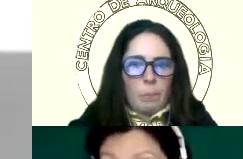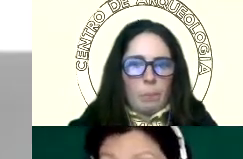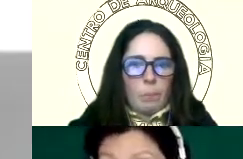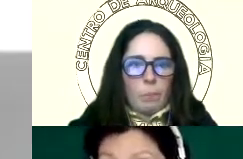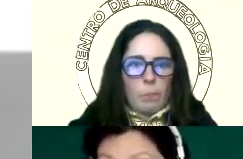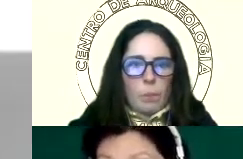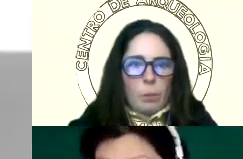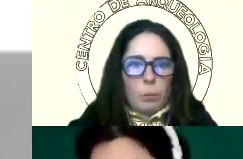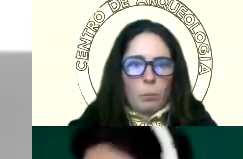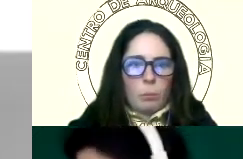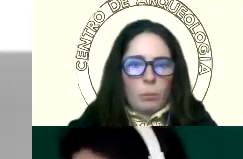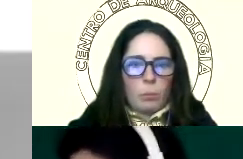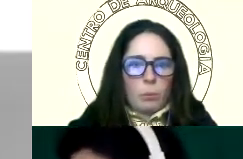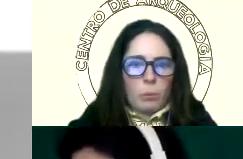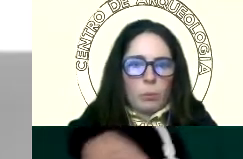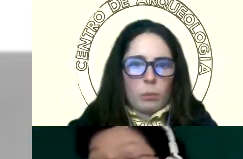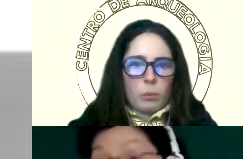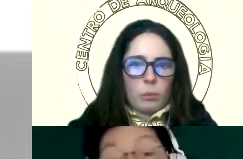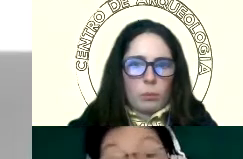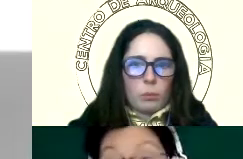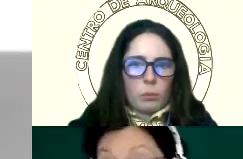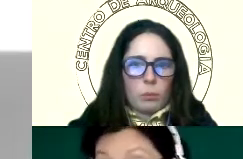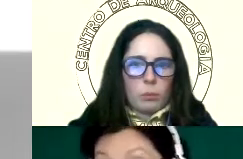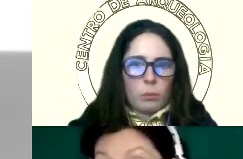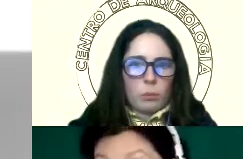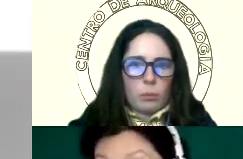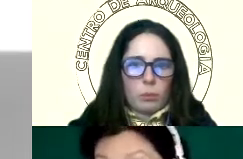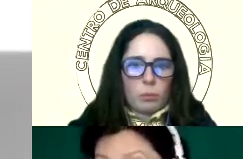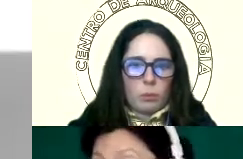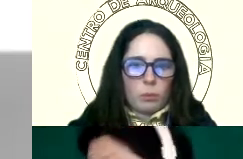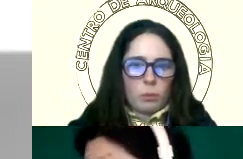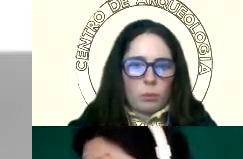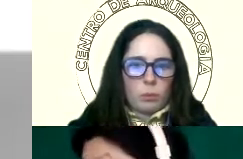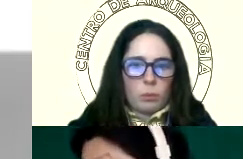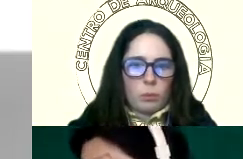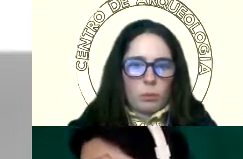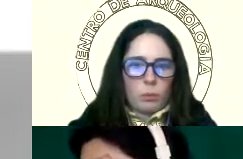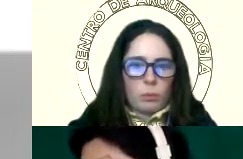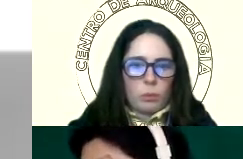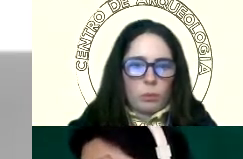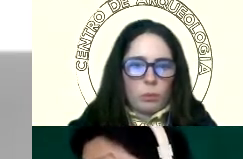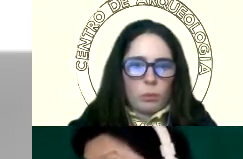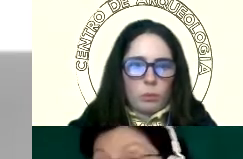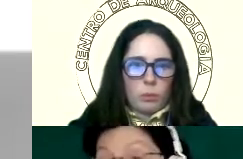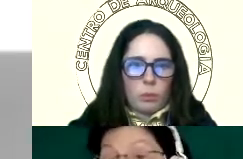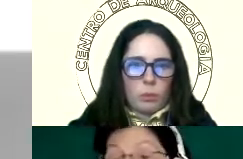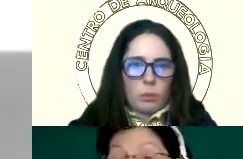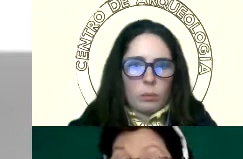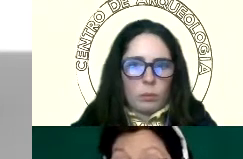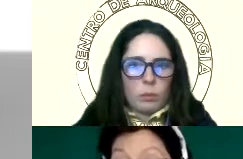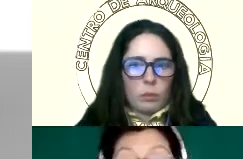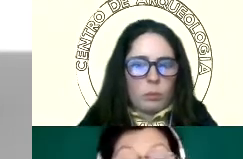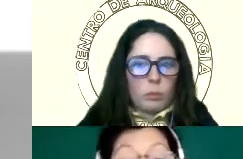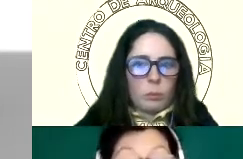esse núcleo fundacional. No entanto, era importante conhecê-lo e, portanto, nós tivemos à